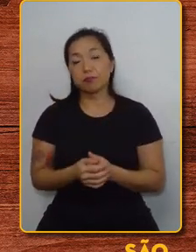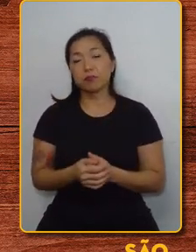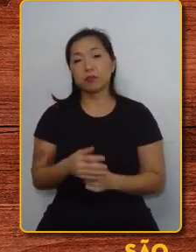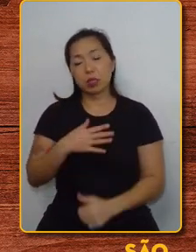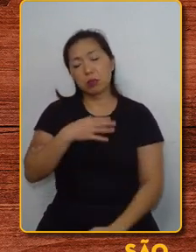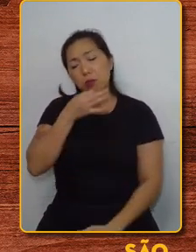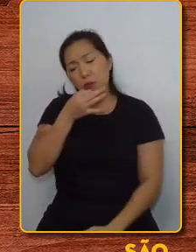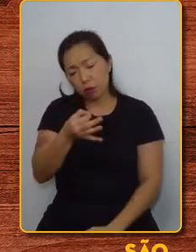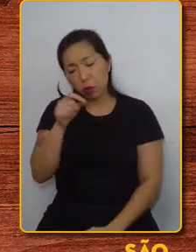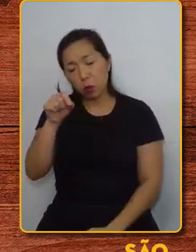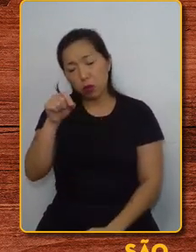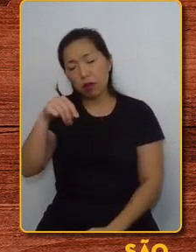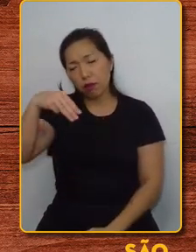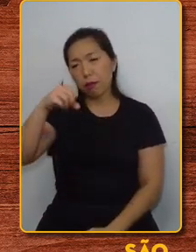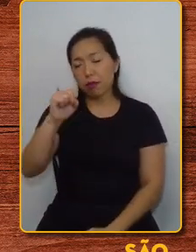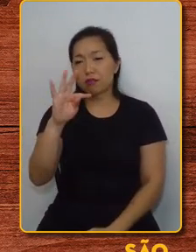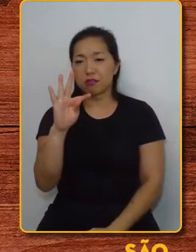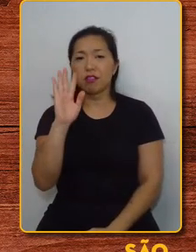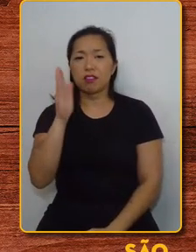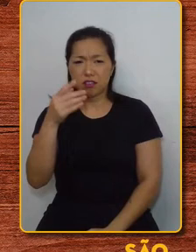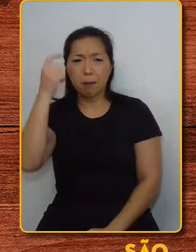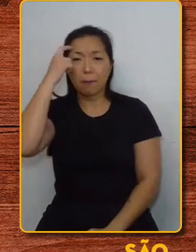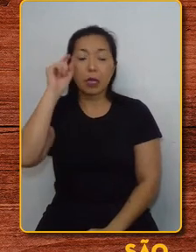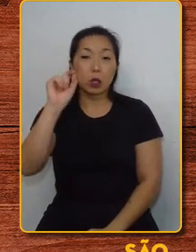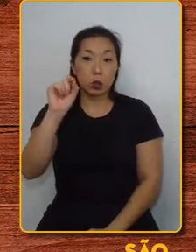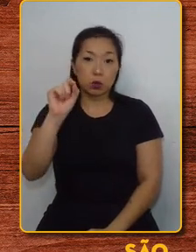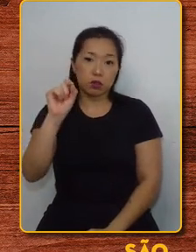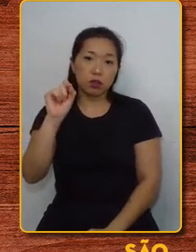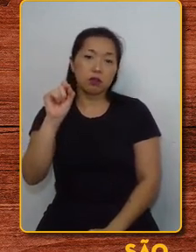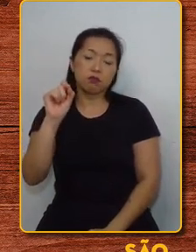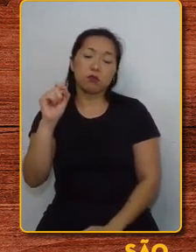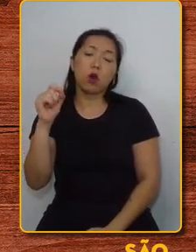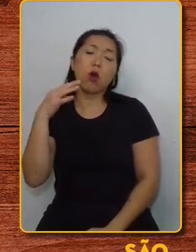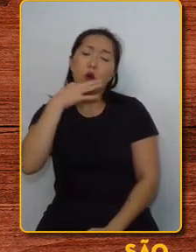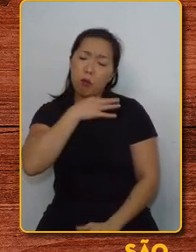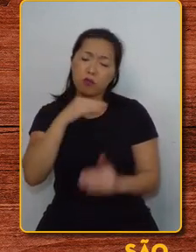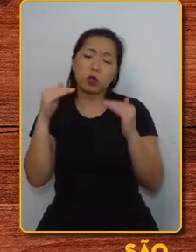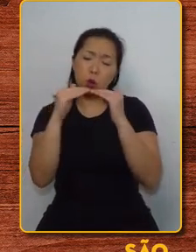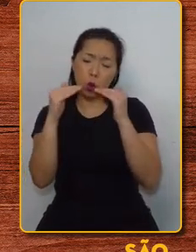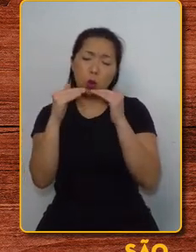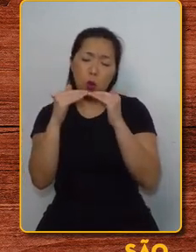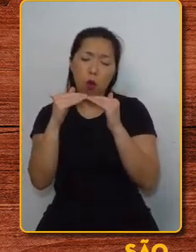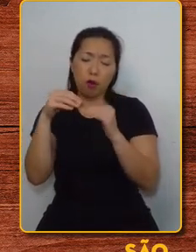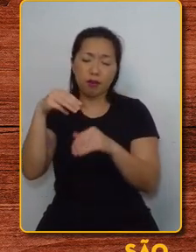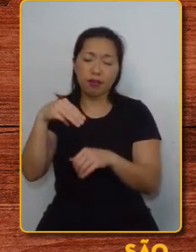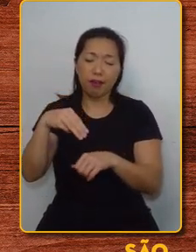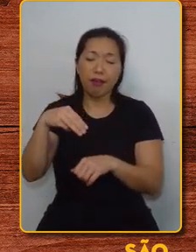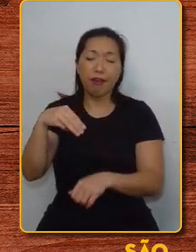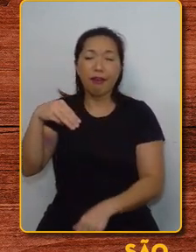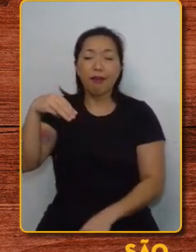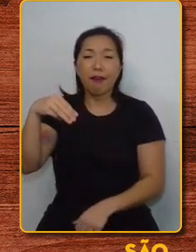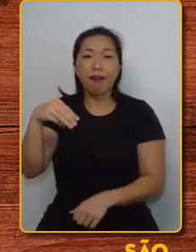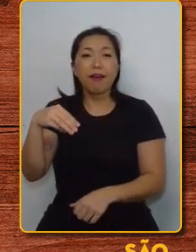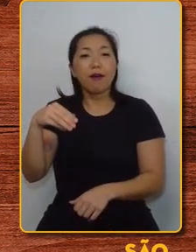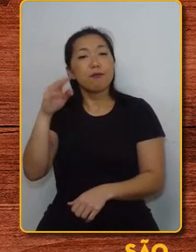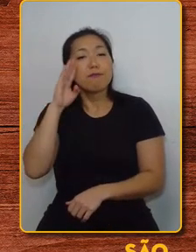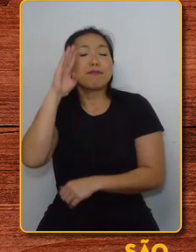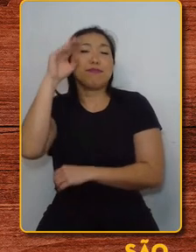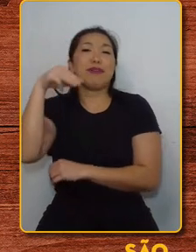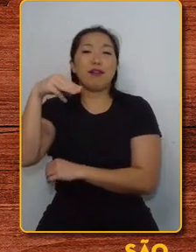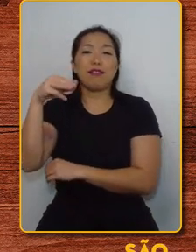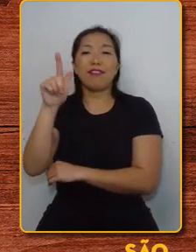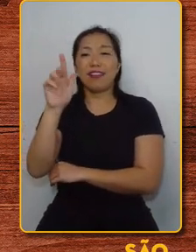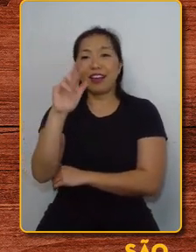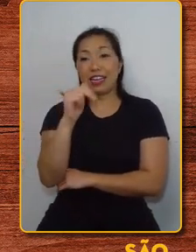elaborado, não discordando do mestre Graziano, longe de mim, mas dizer talvez, Graziano, que nós vamos ter que, no próximo